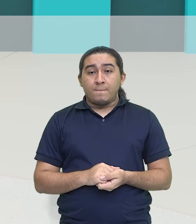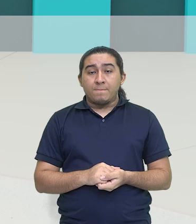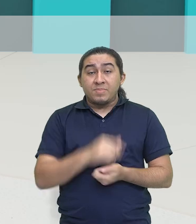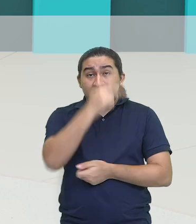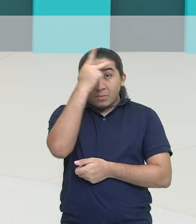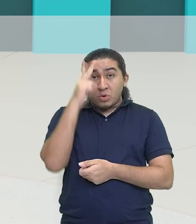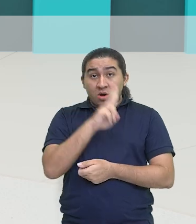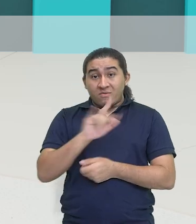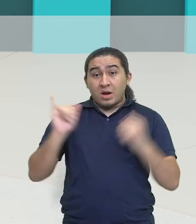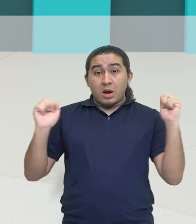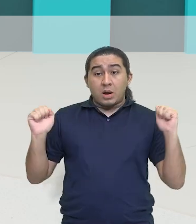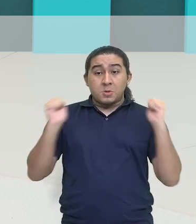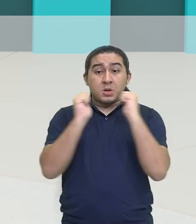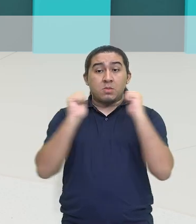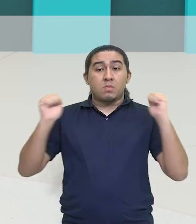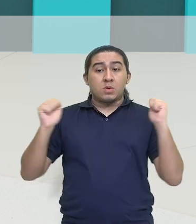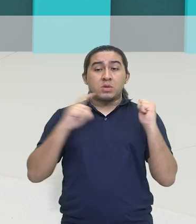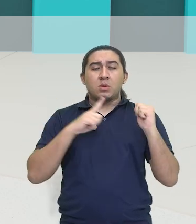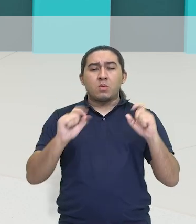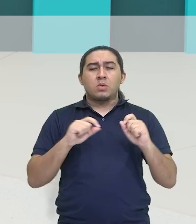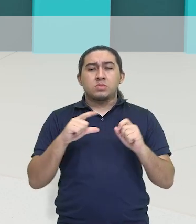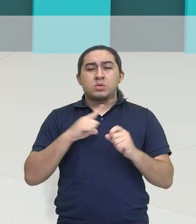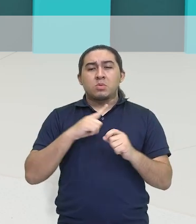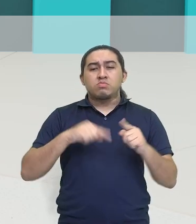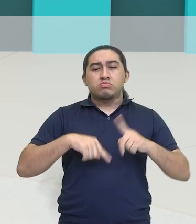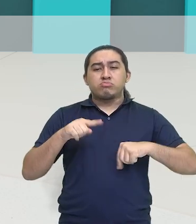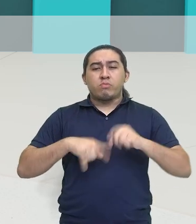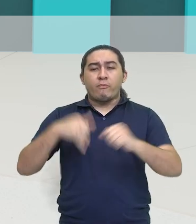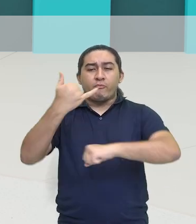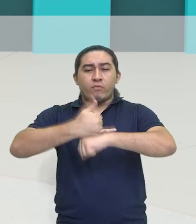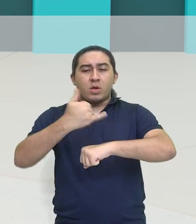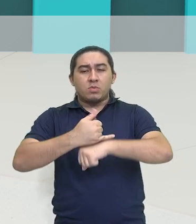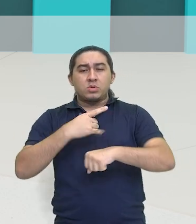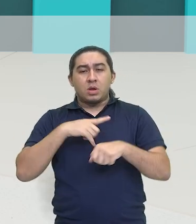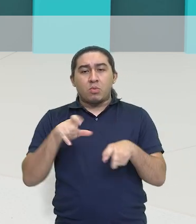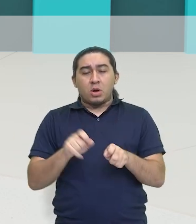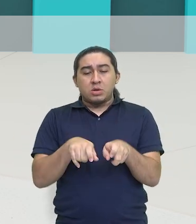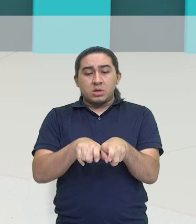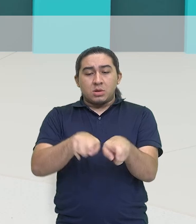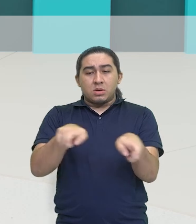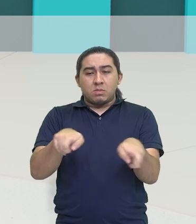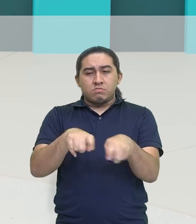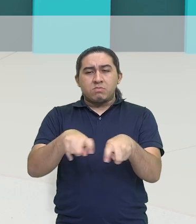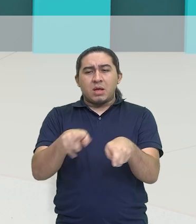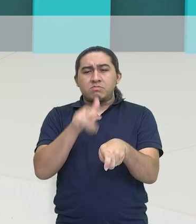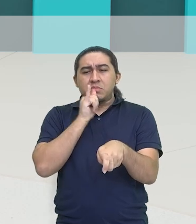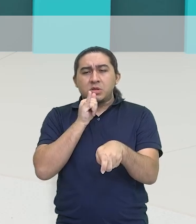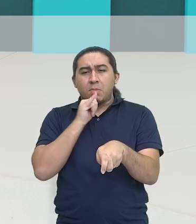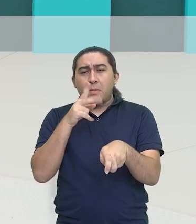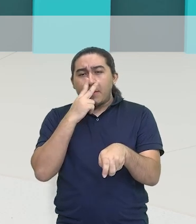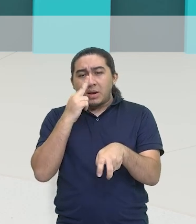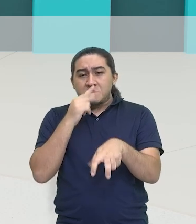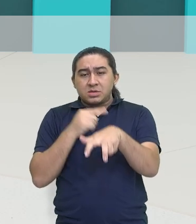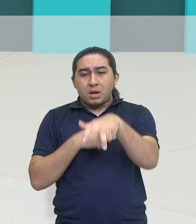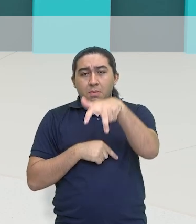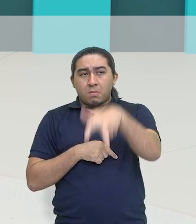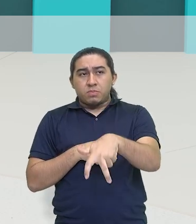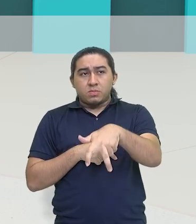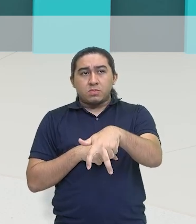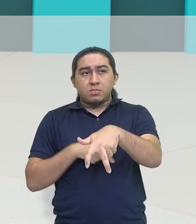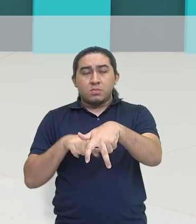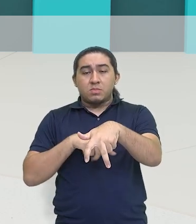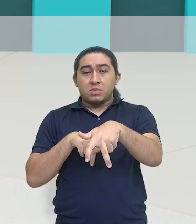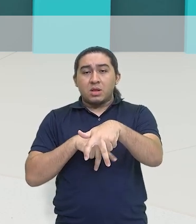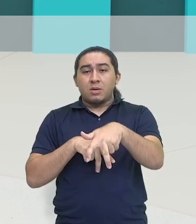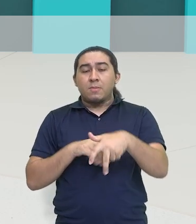academia costuma ver aqueles aparelhos lá de abdução, né? Que tem assim um